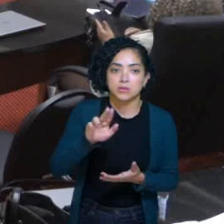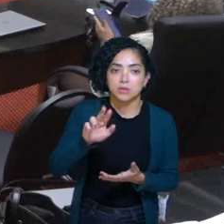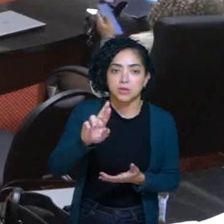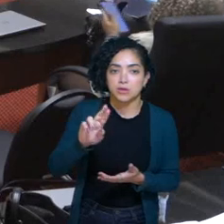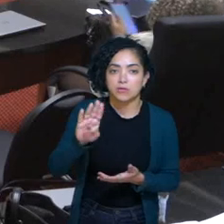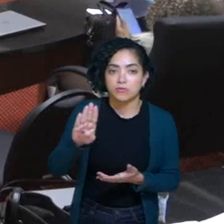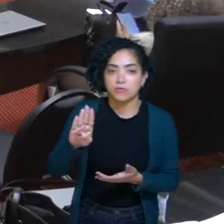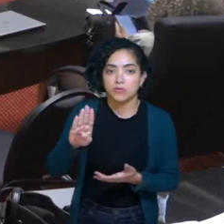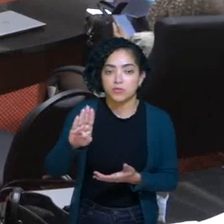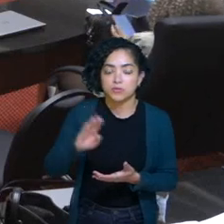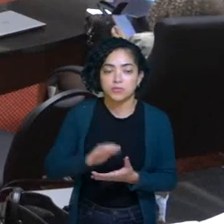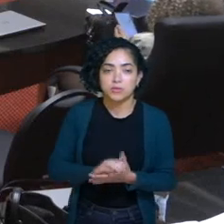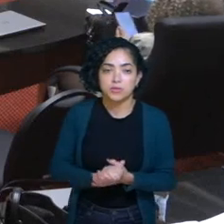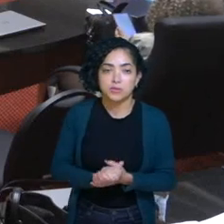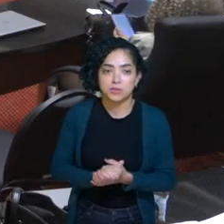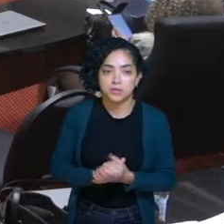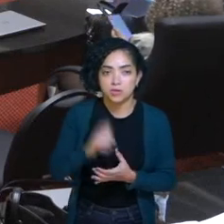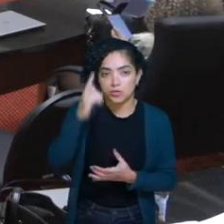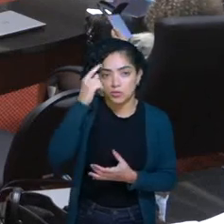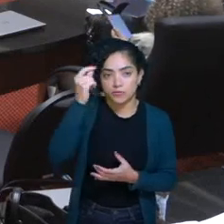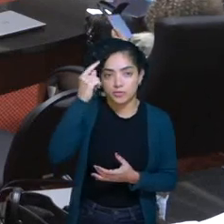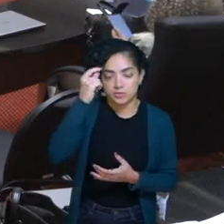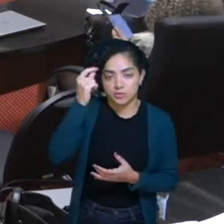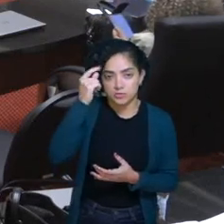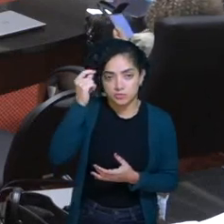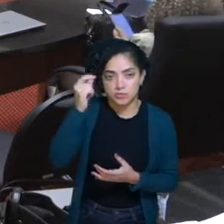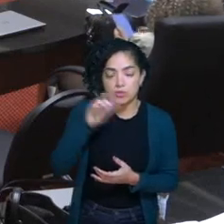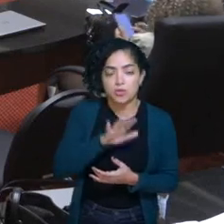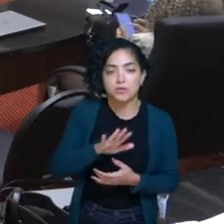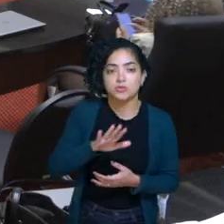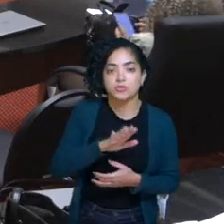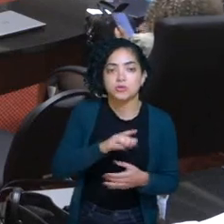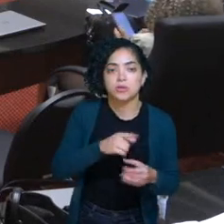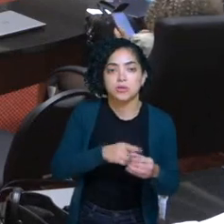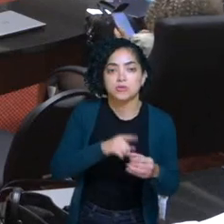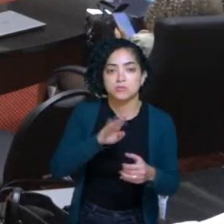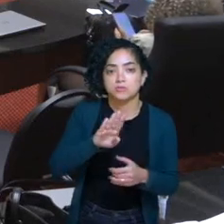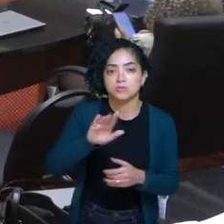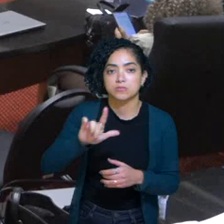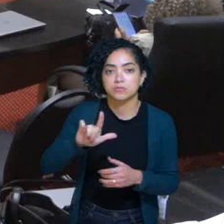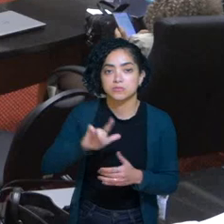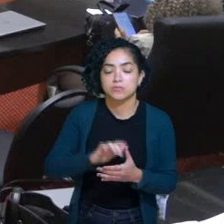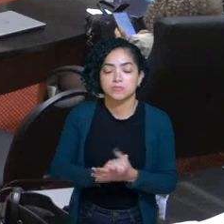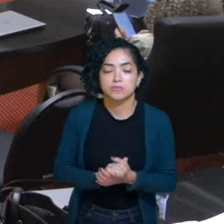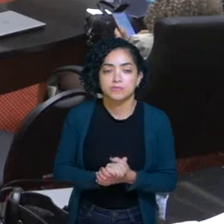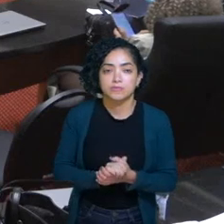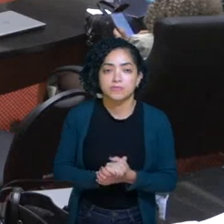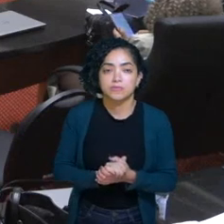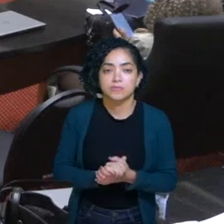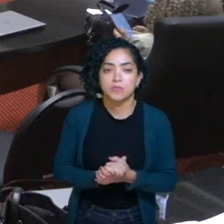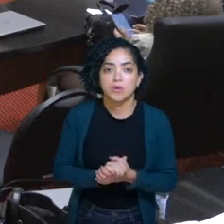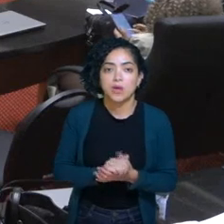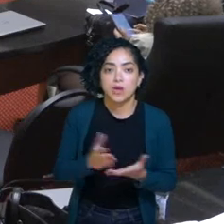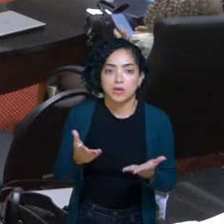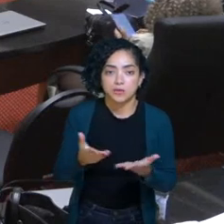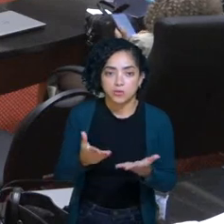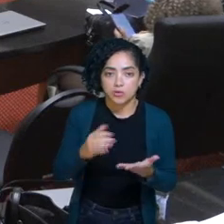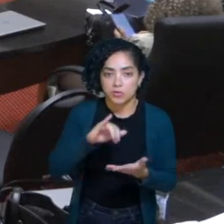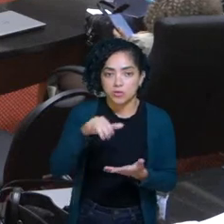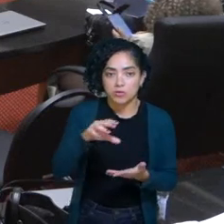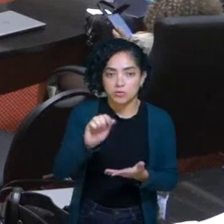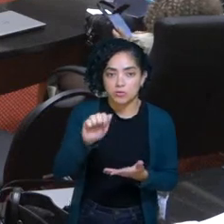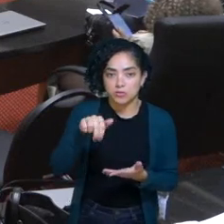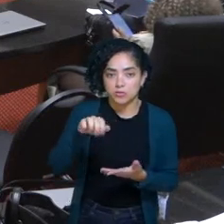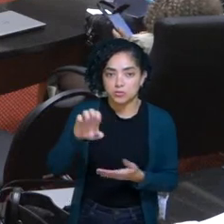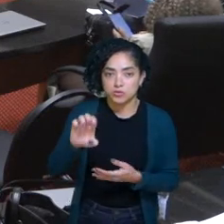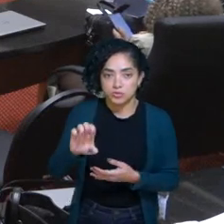Fundação Universidade Regional de Blumenau compõe também esta última mesa D J